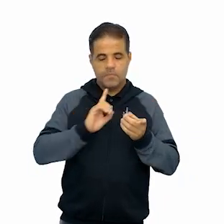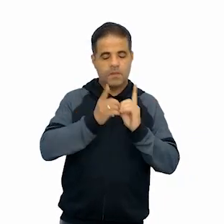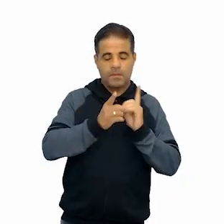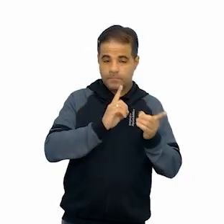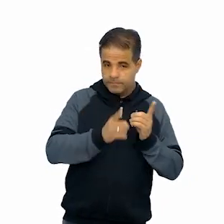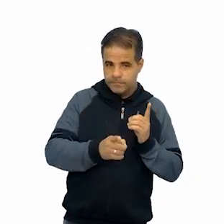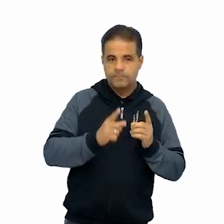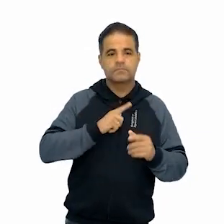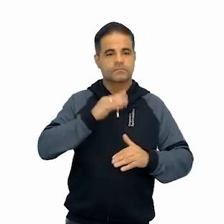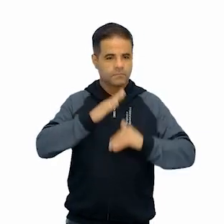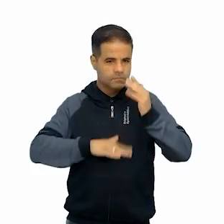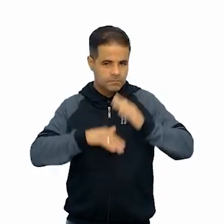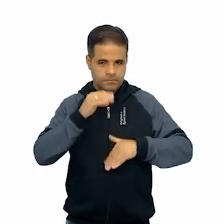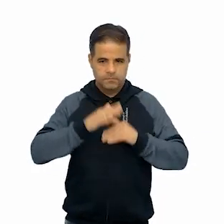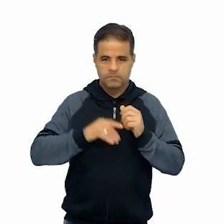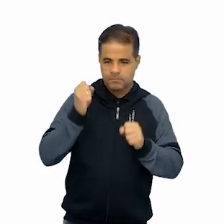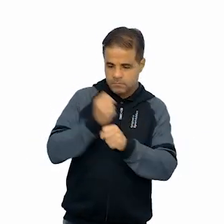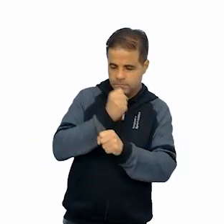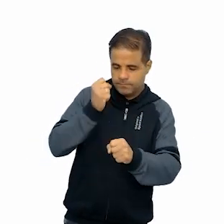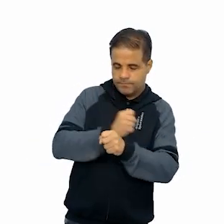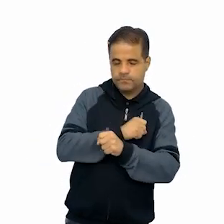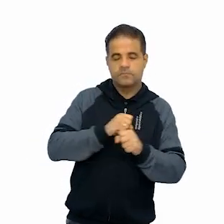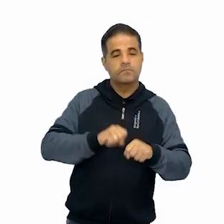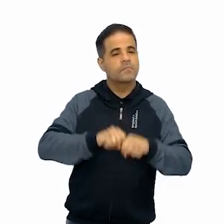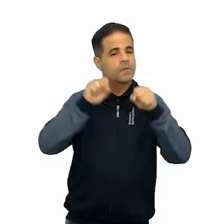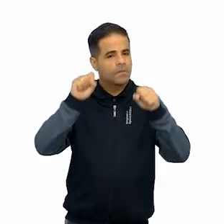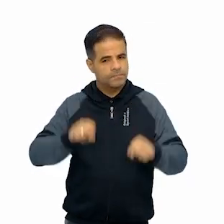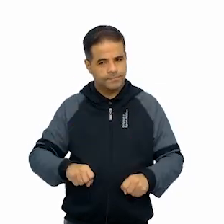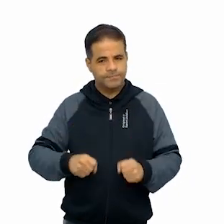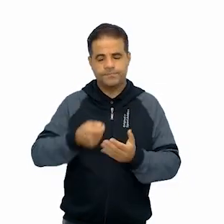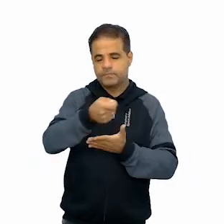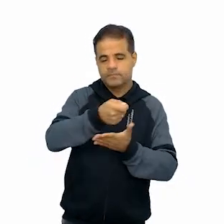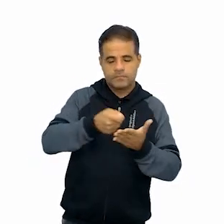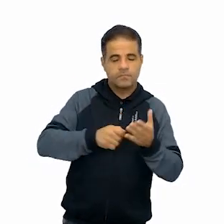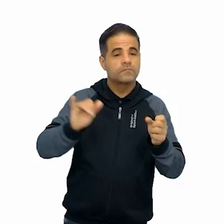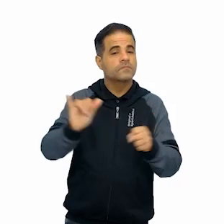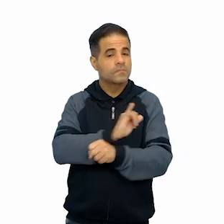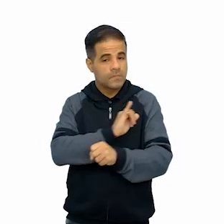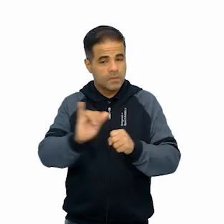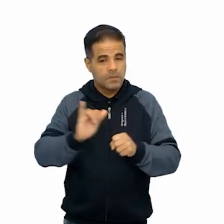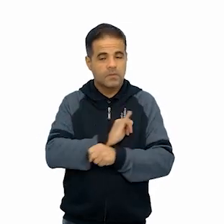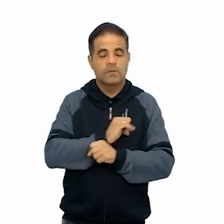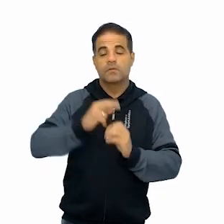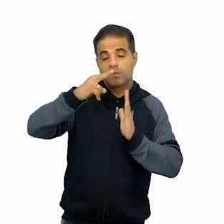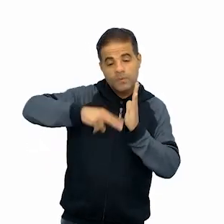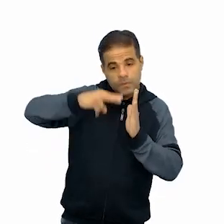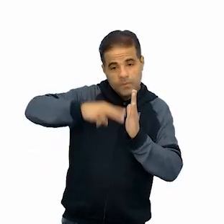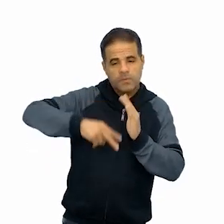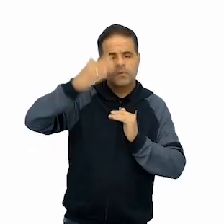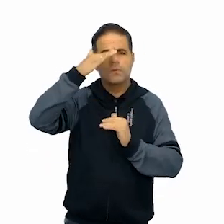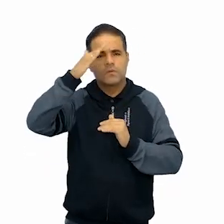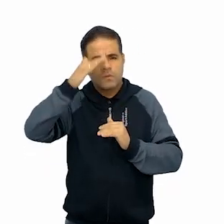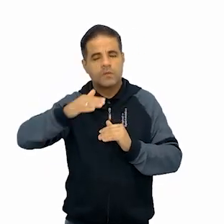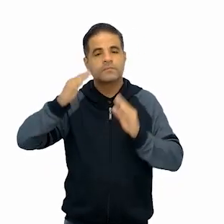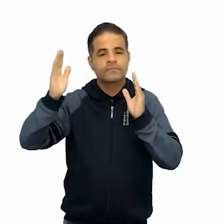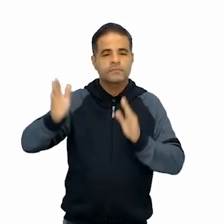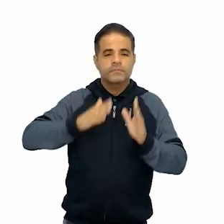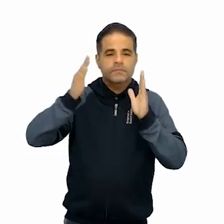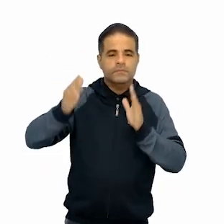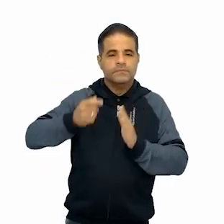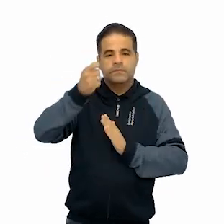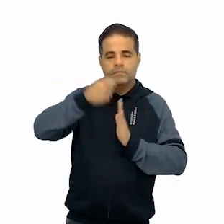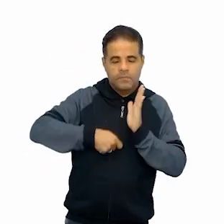articula habilidades de construção do sistema de escrita, estratégias de leitura, compreensão leitora e produção